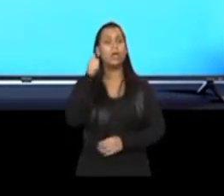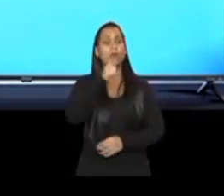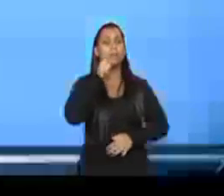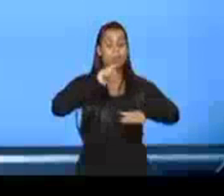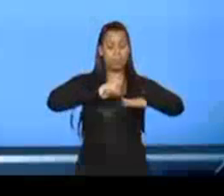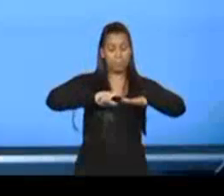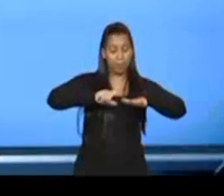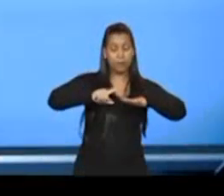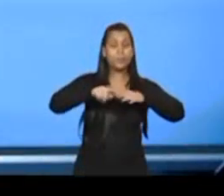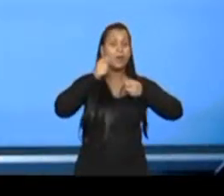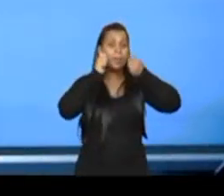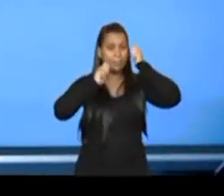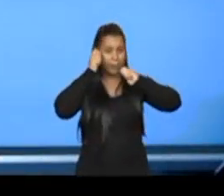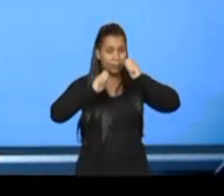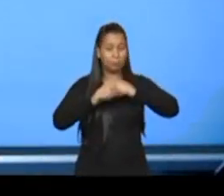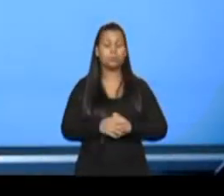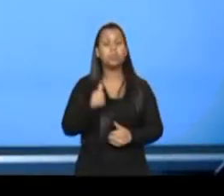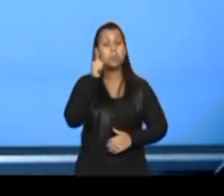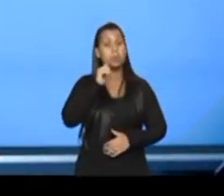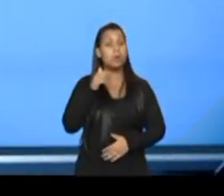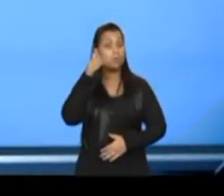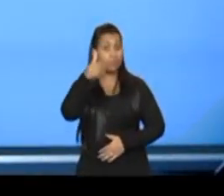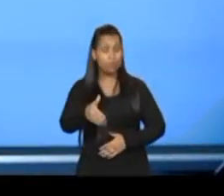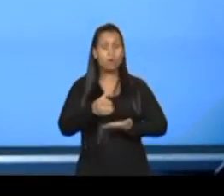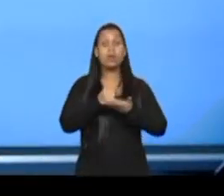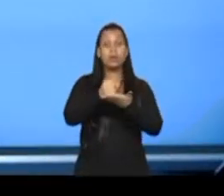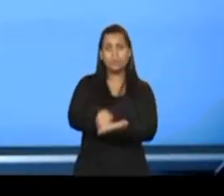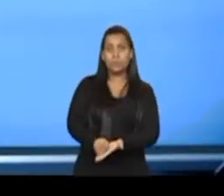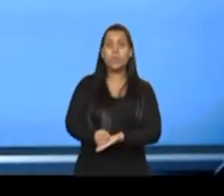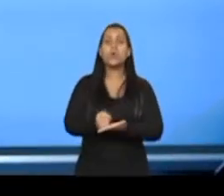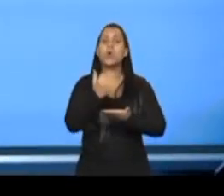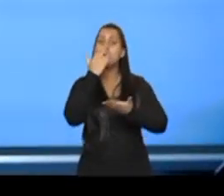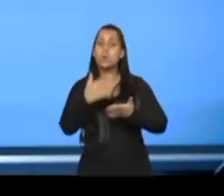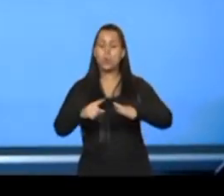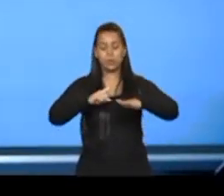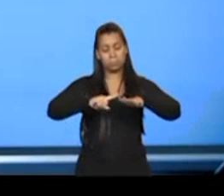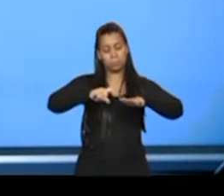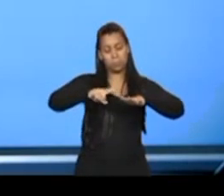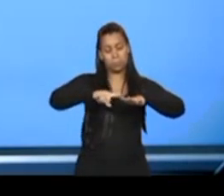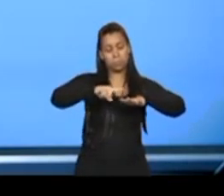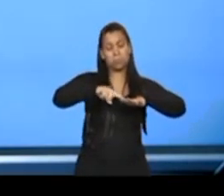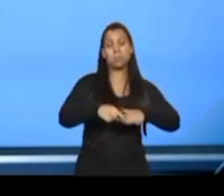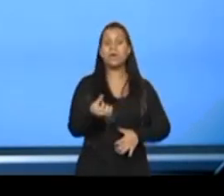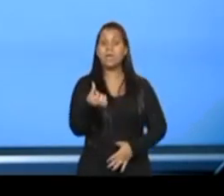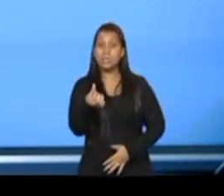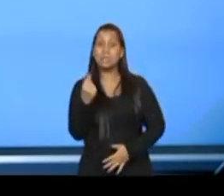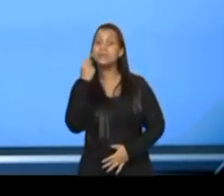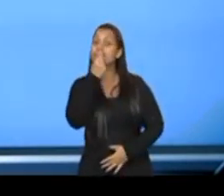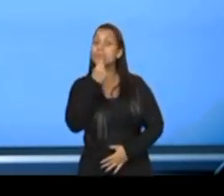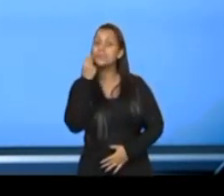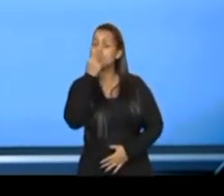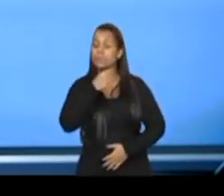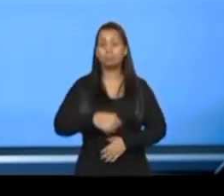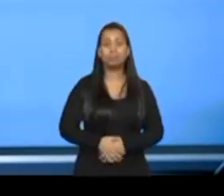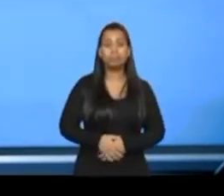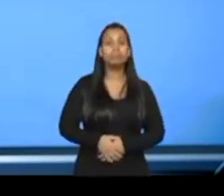maquiadora. Uma cliente foi até seu salão e levou 5 cores de esmalte e 6 cores de batom, para